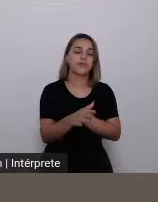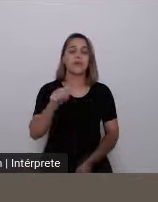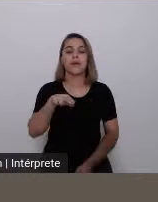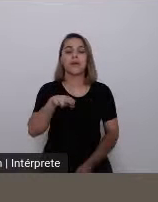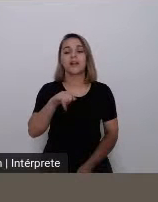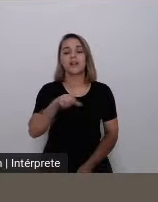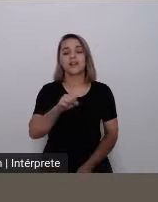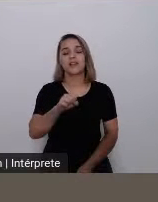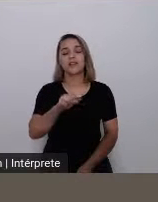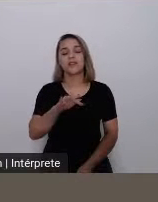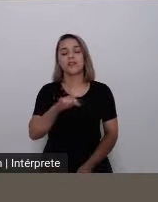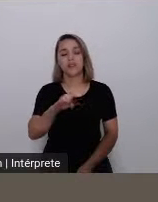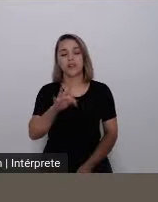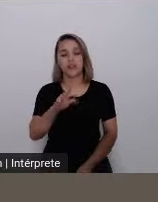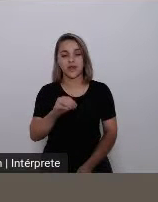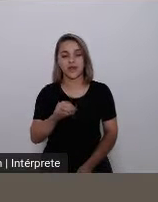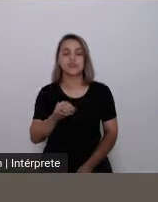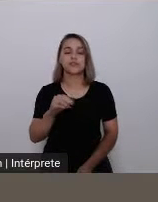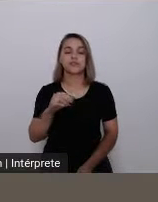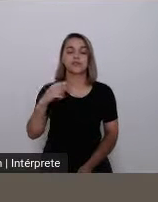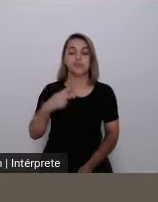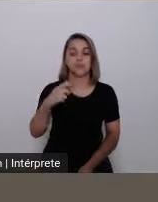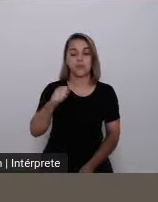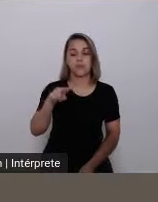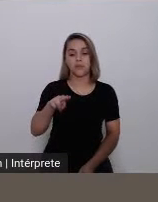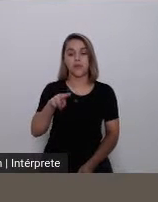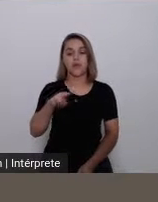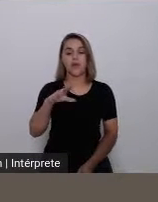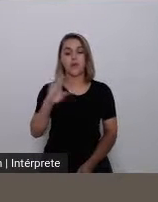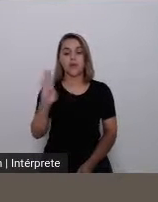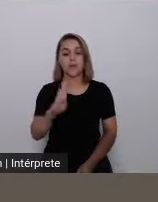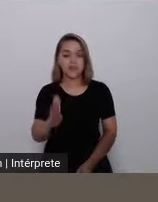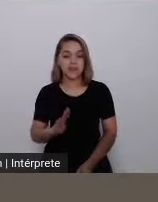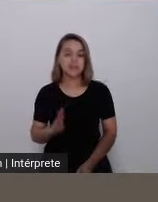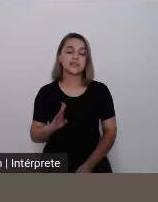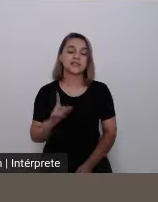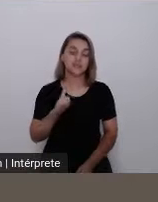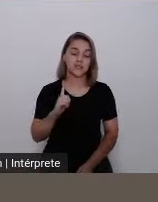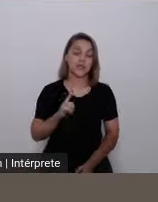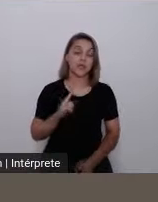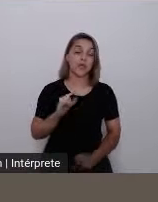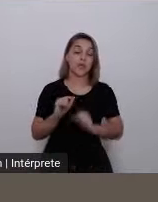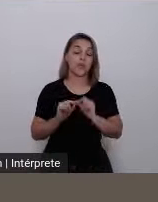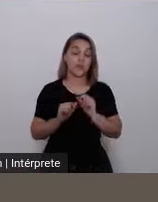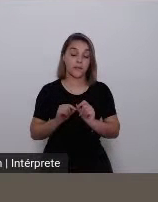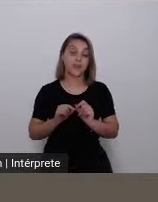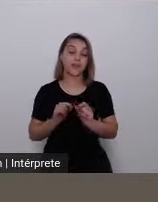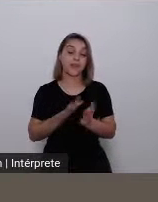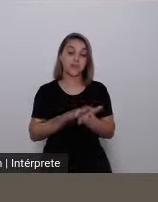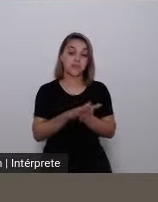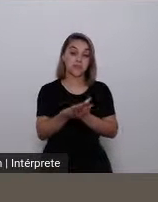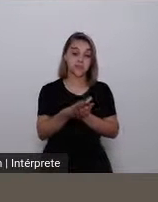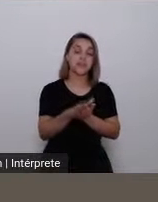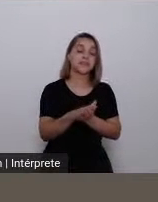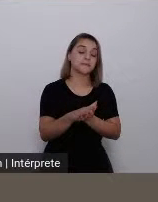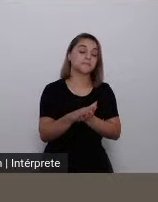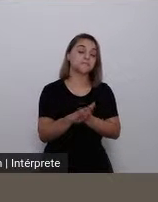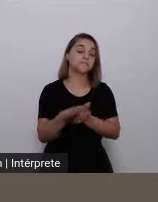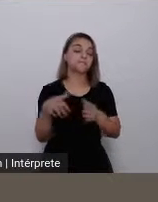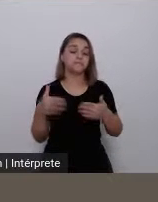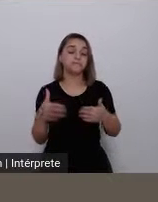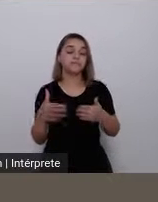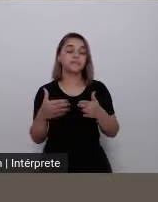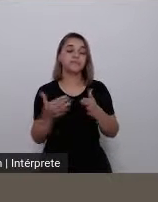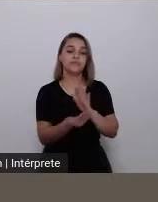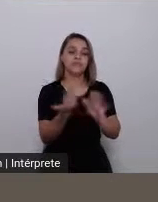trabalha nos poemas do livro Pau-Brasil, que foi lançado em 25. E tanto no Manifesto quanto em alguns